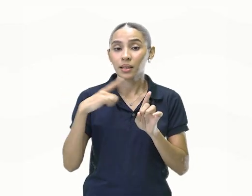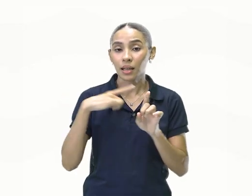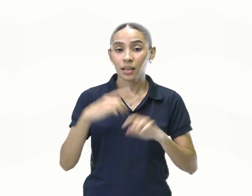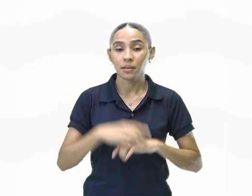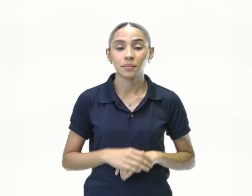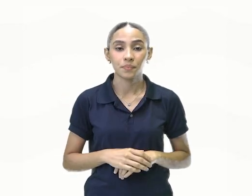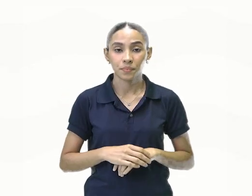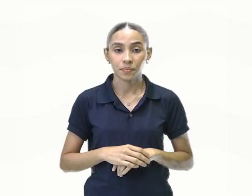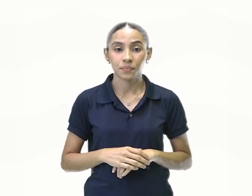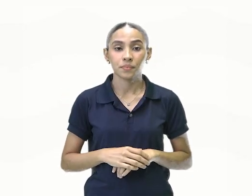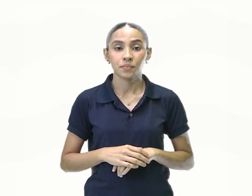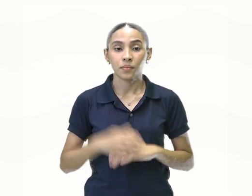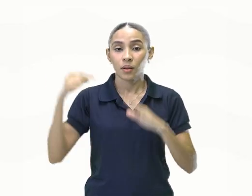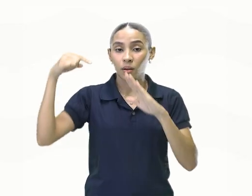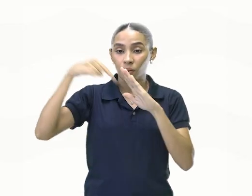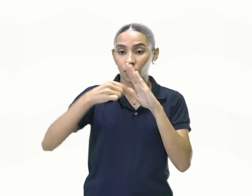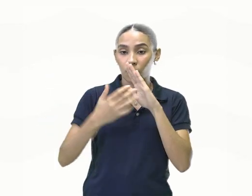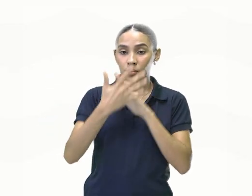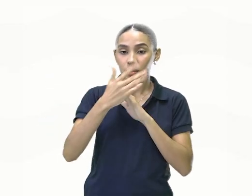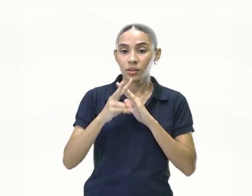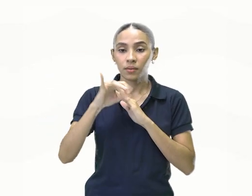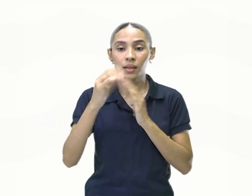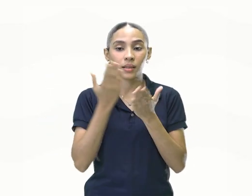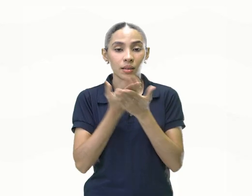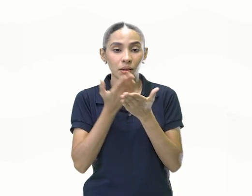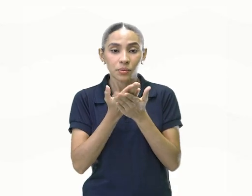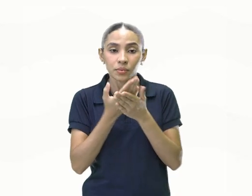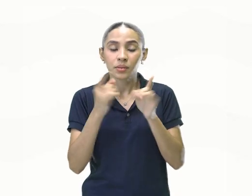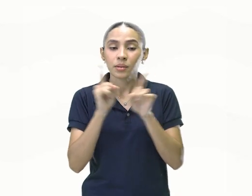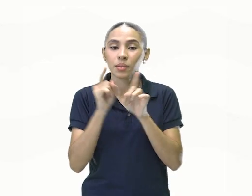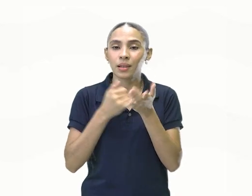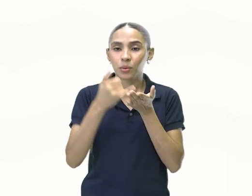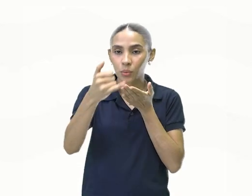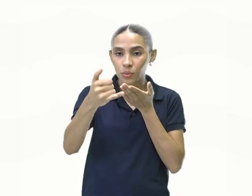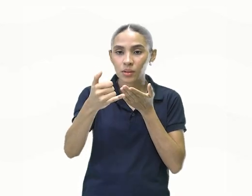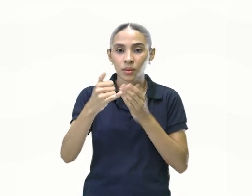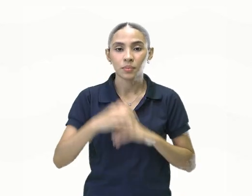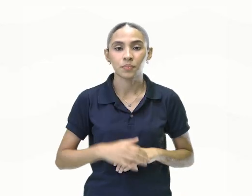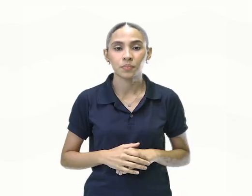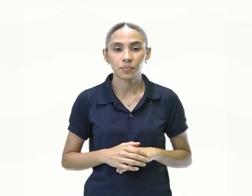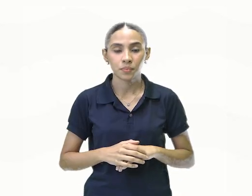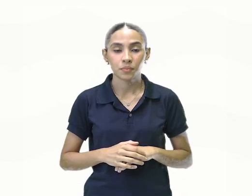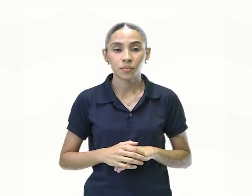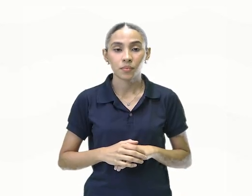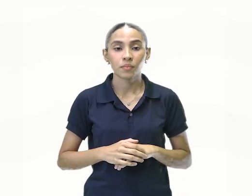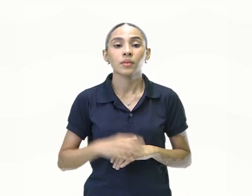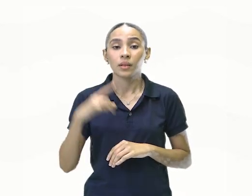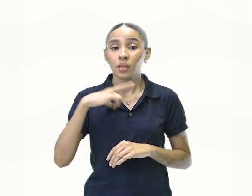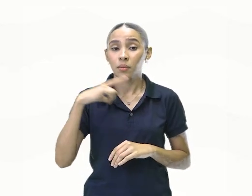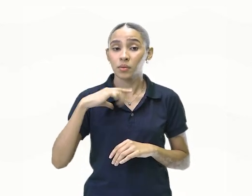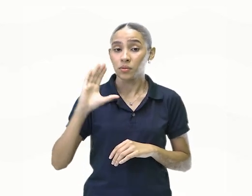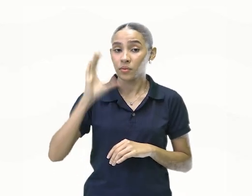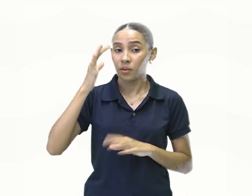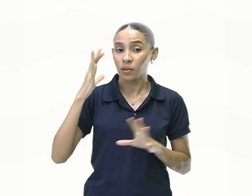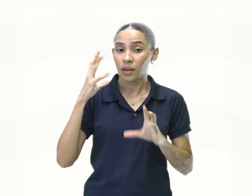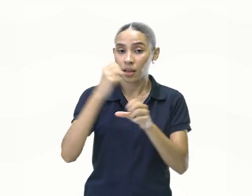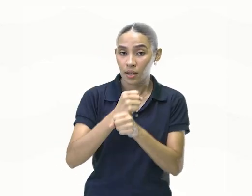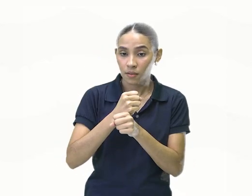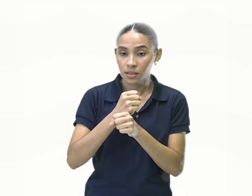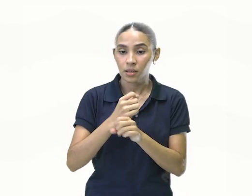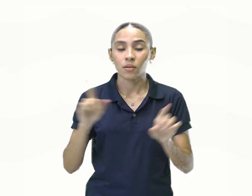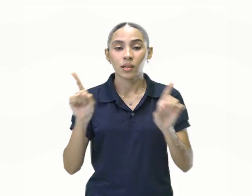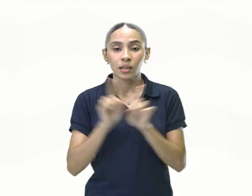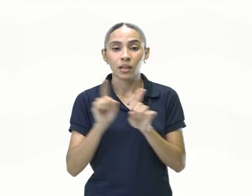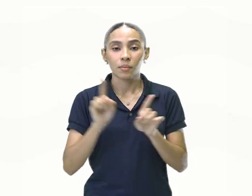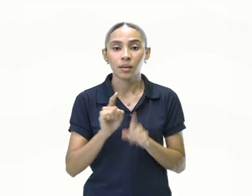temos também, na parte da óptica que foi estudada aí na introdução, temos aí os fenômenos